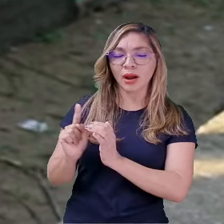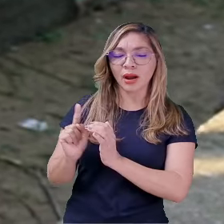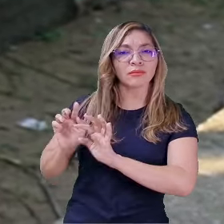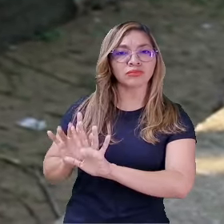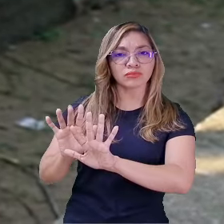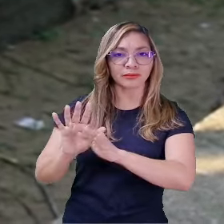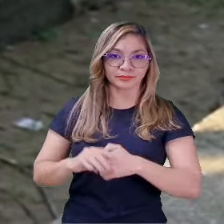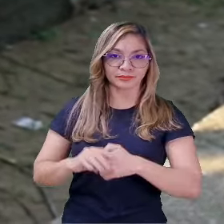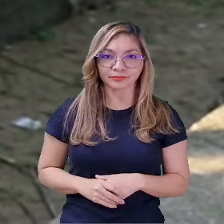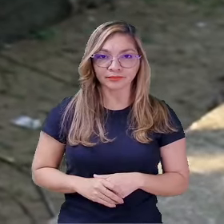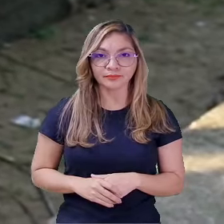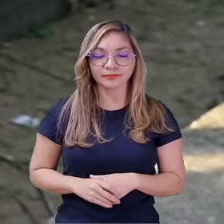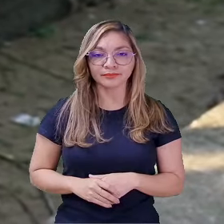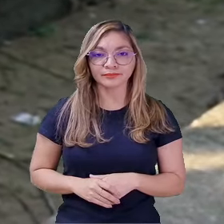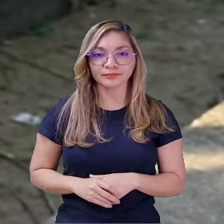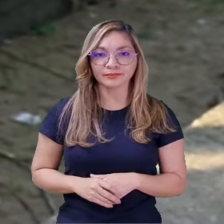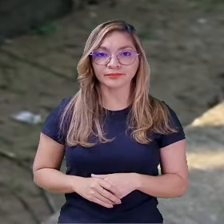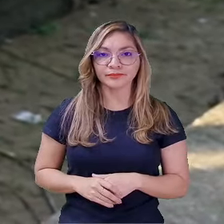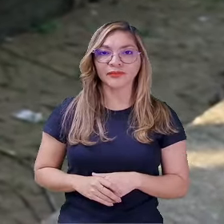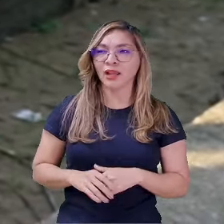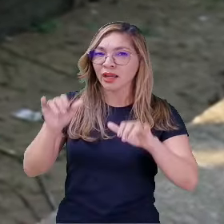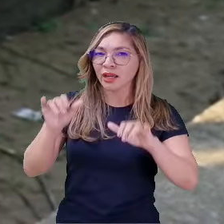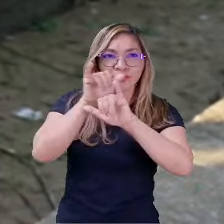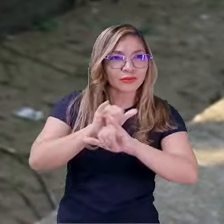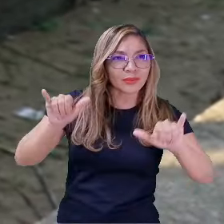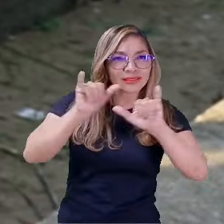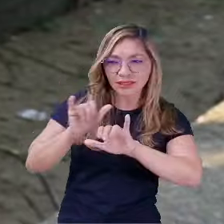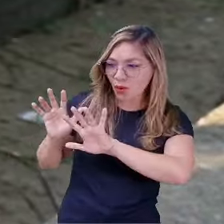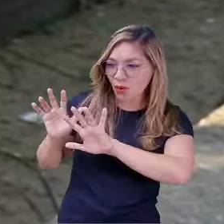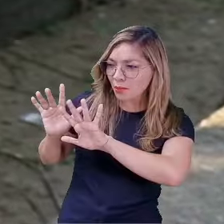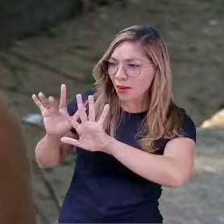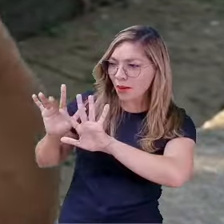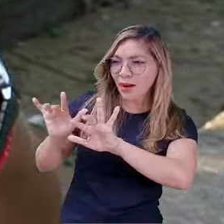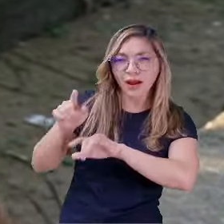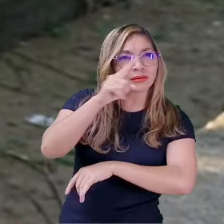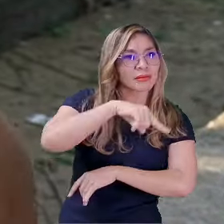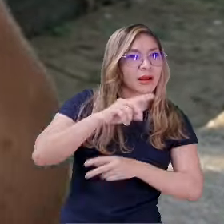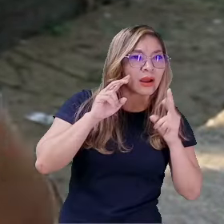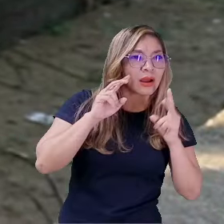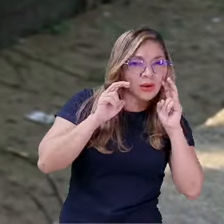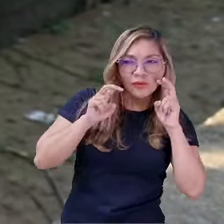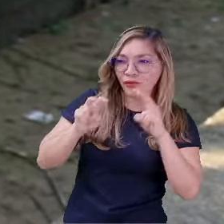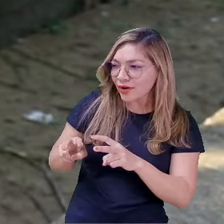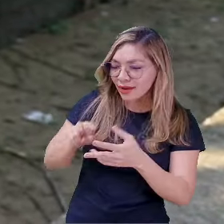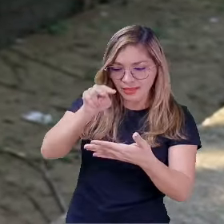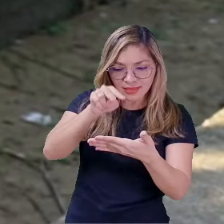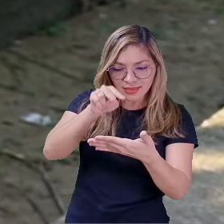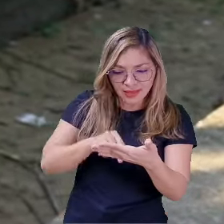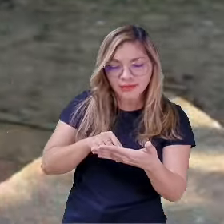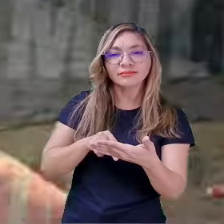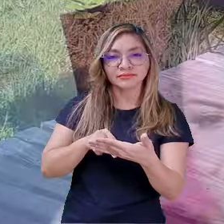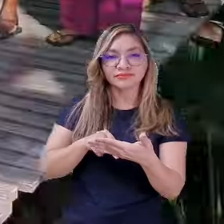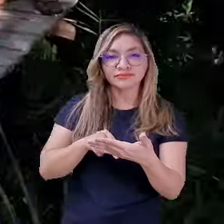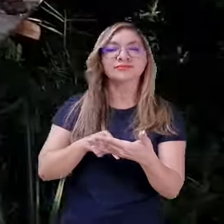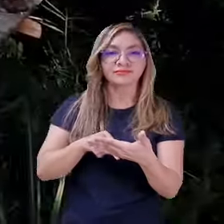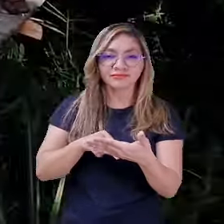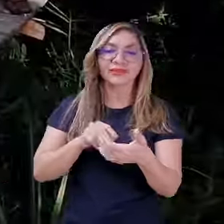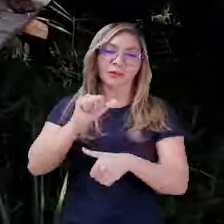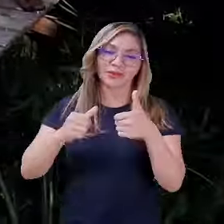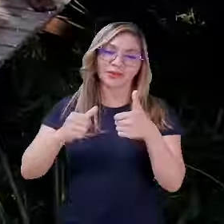chegar o noticiário dessa marcha, que eu tenho certeza que ela vai chegar além, muito longe. Eu espero.